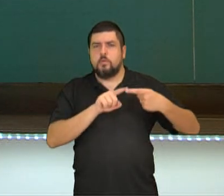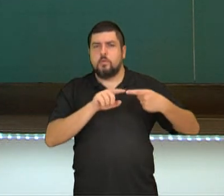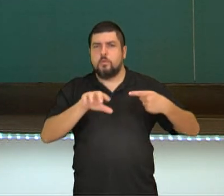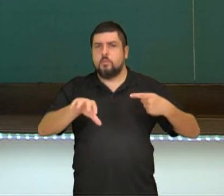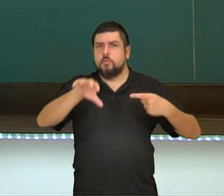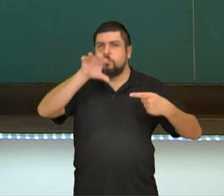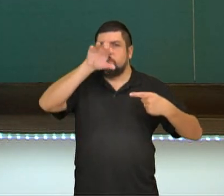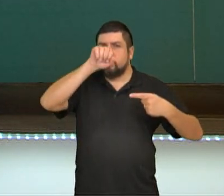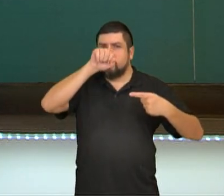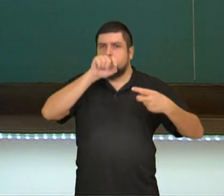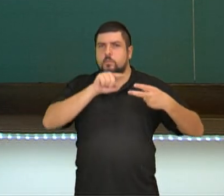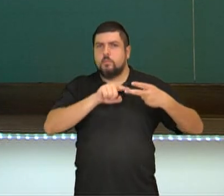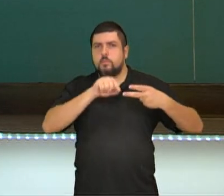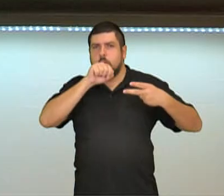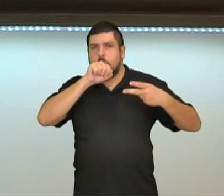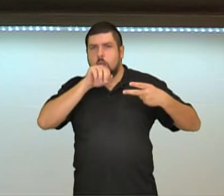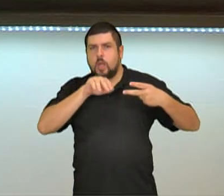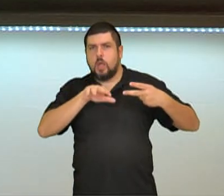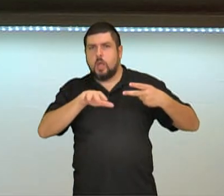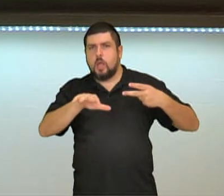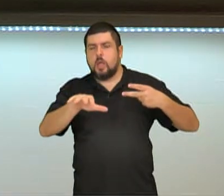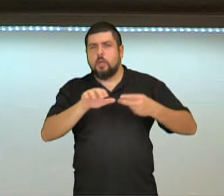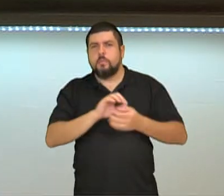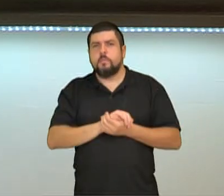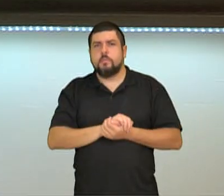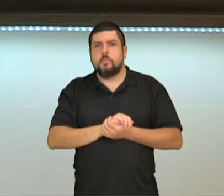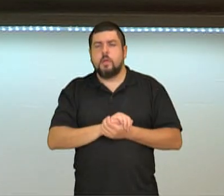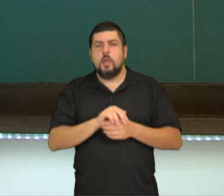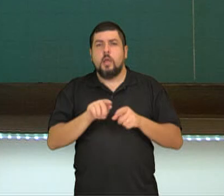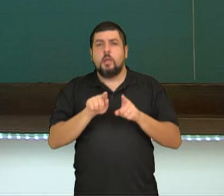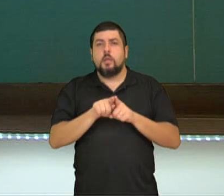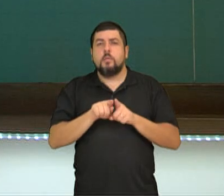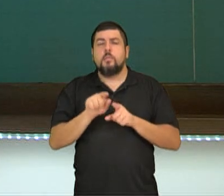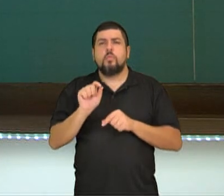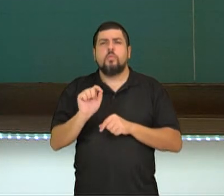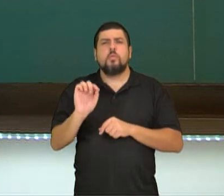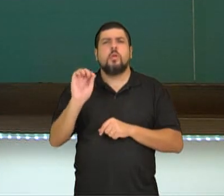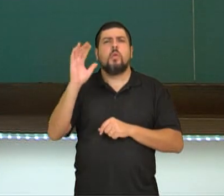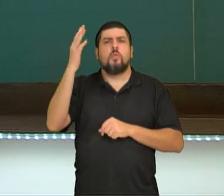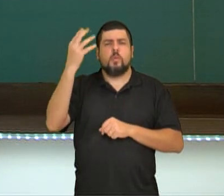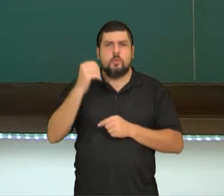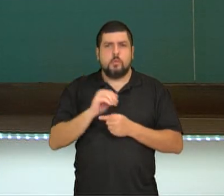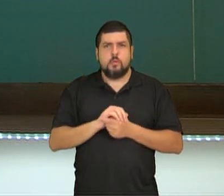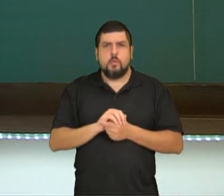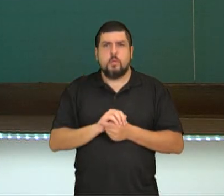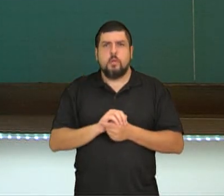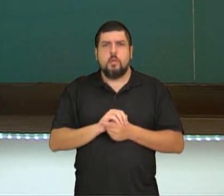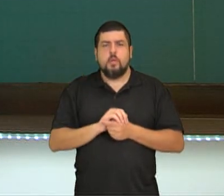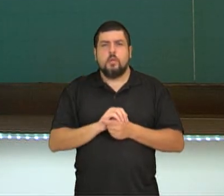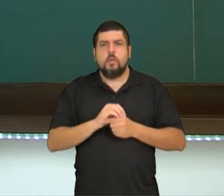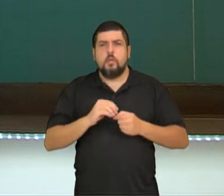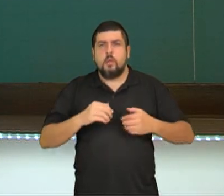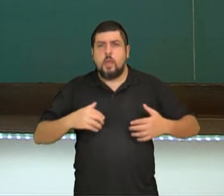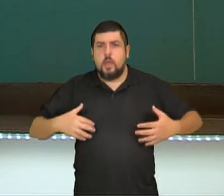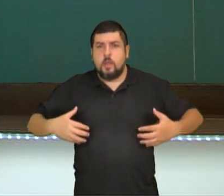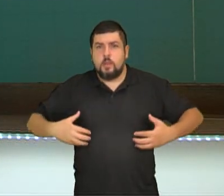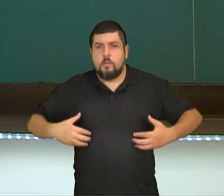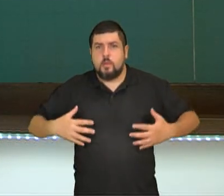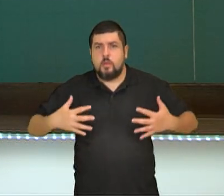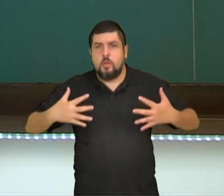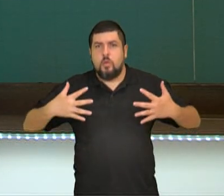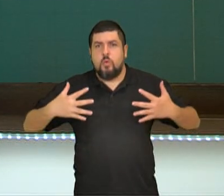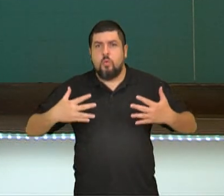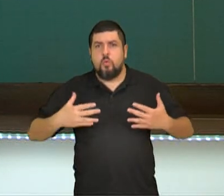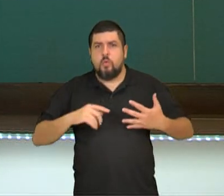inspiração e a expiração. O que acontece em cada um deles é, os músculos que nós temos entre